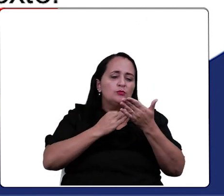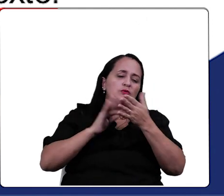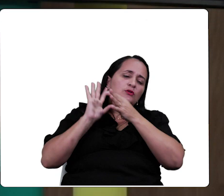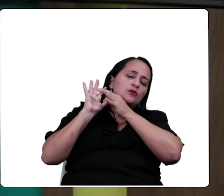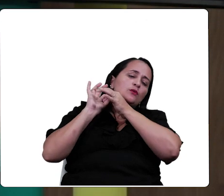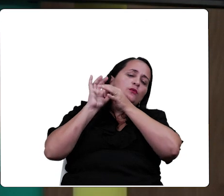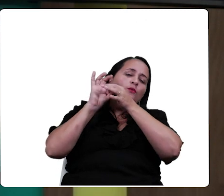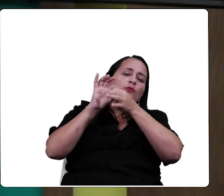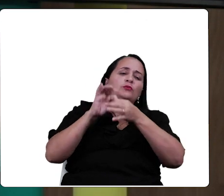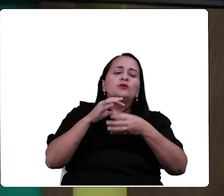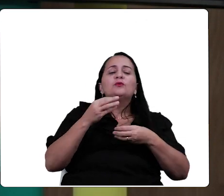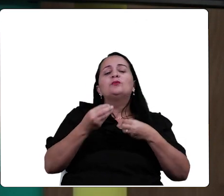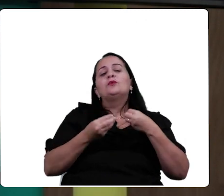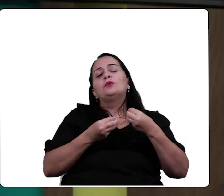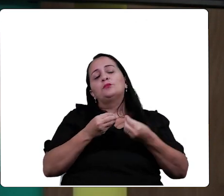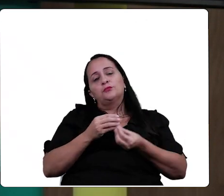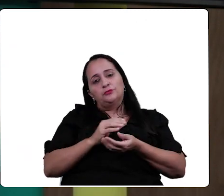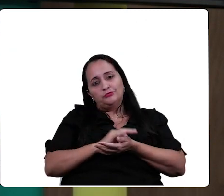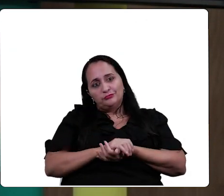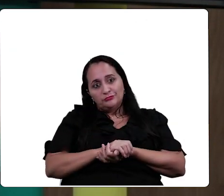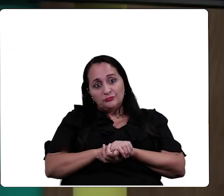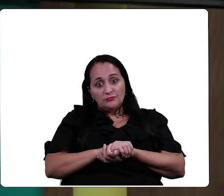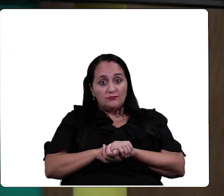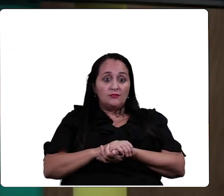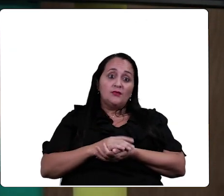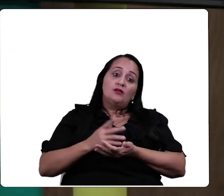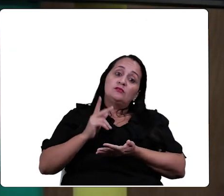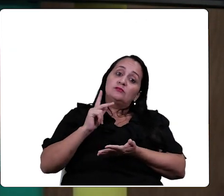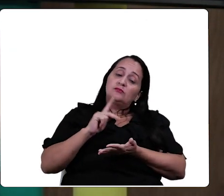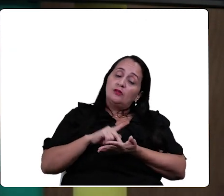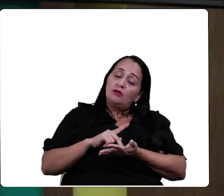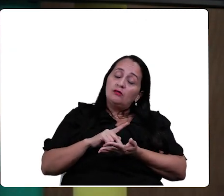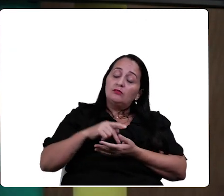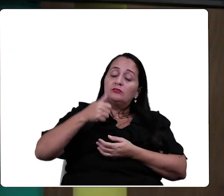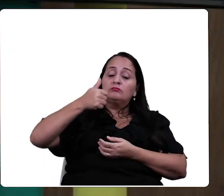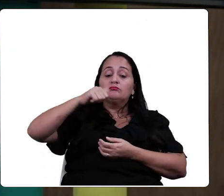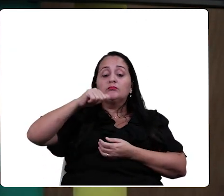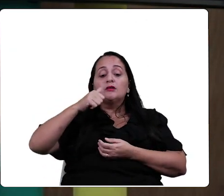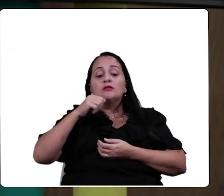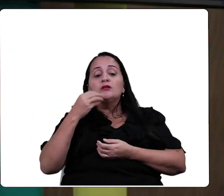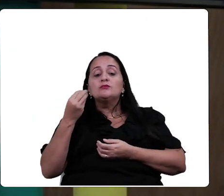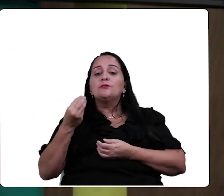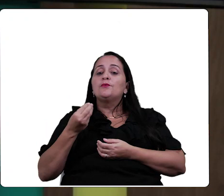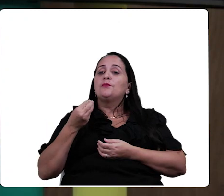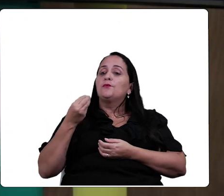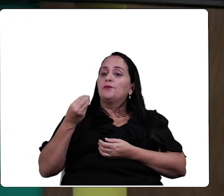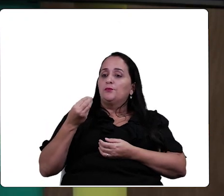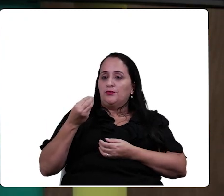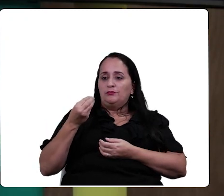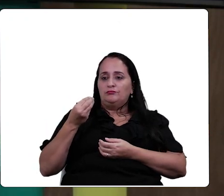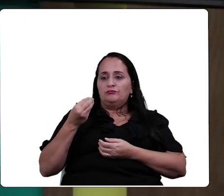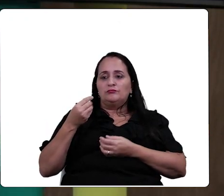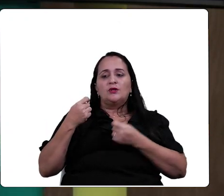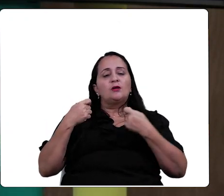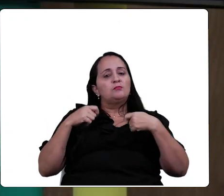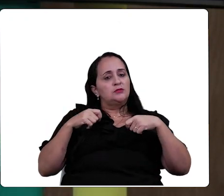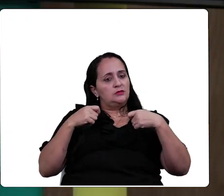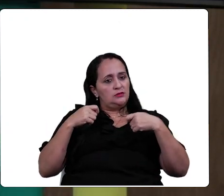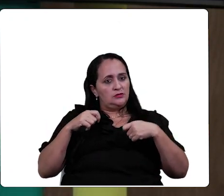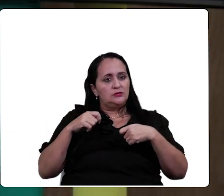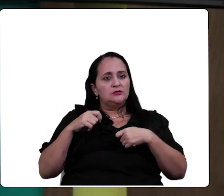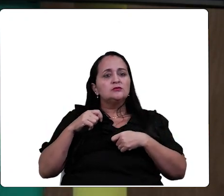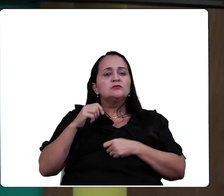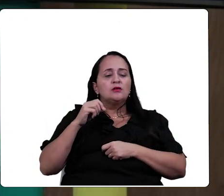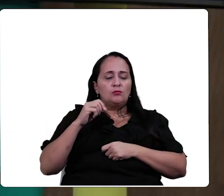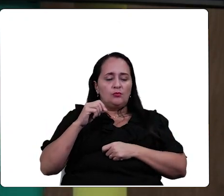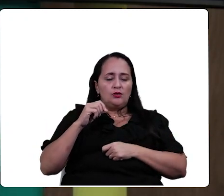contexto. Exatamente. Essa análise que a gente vai fazer, ela depende do conhecimento prévio